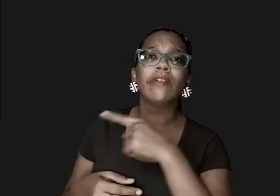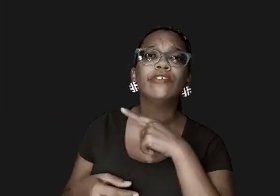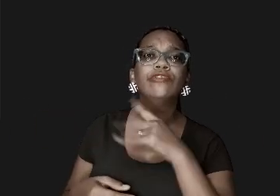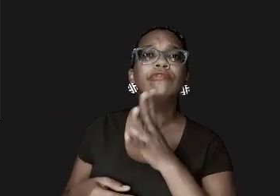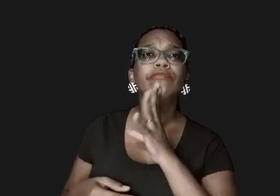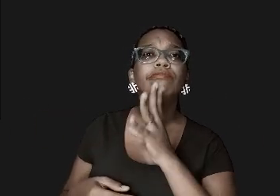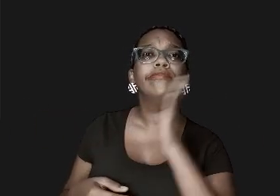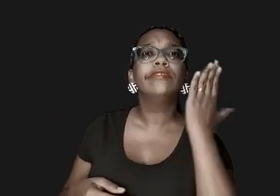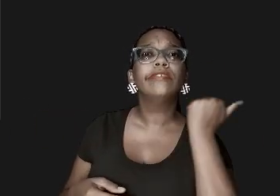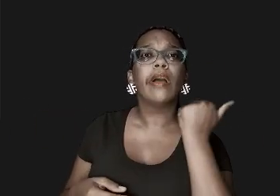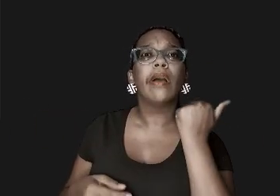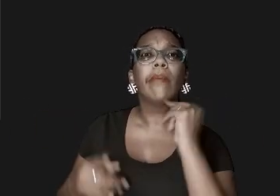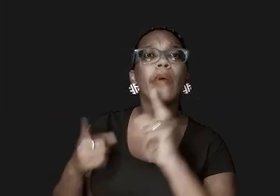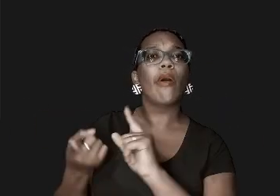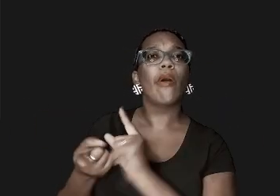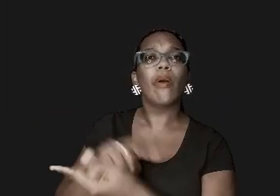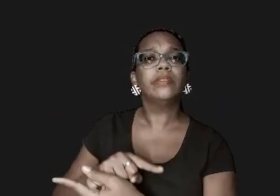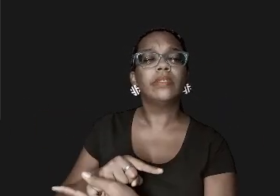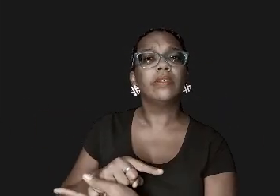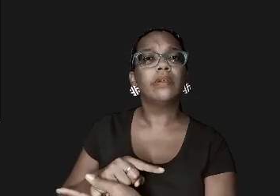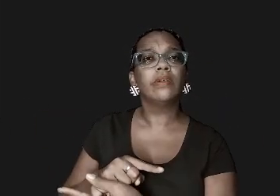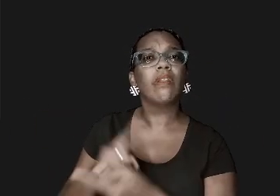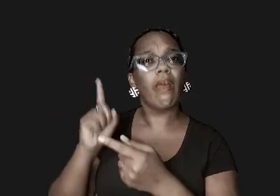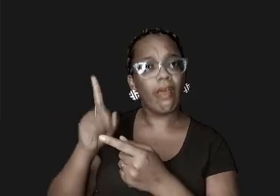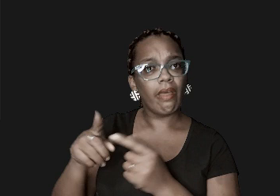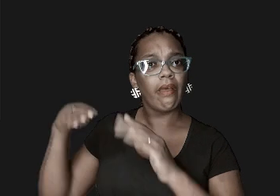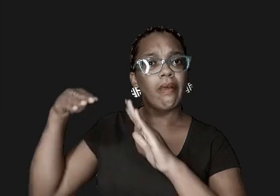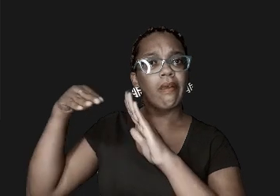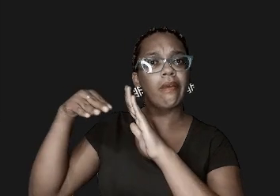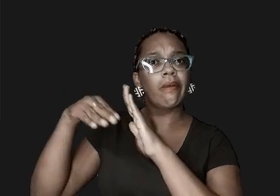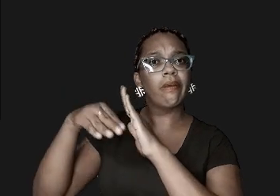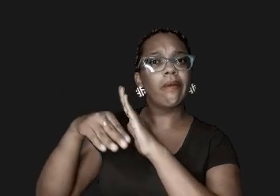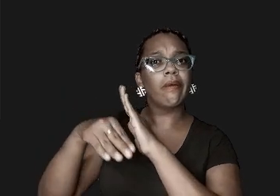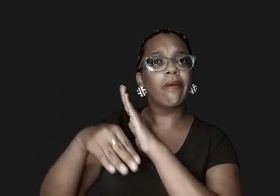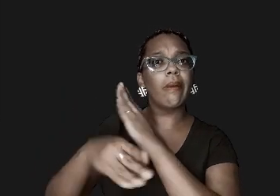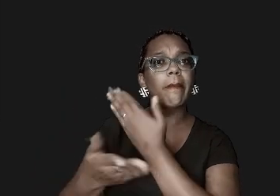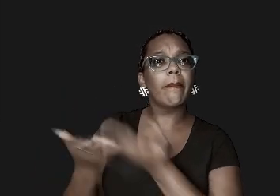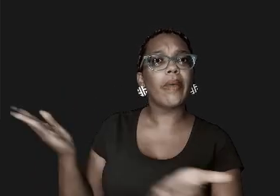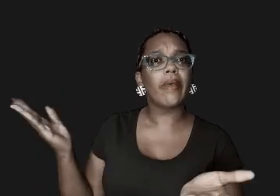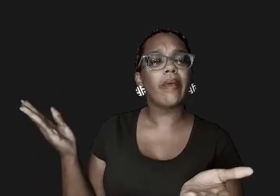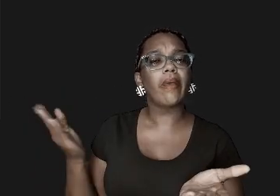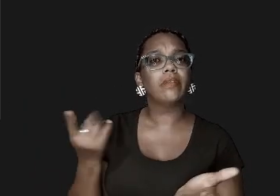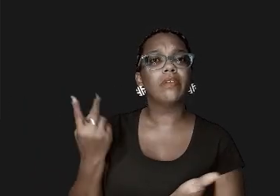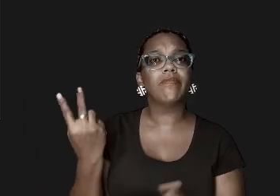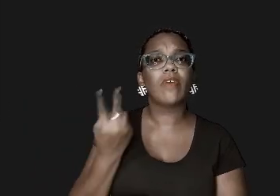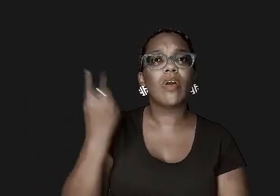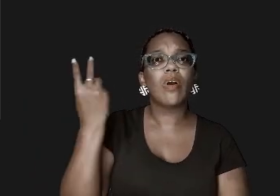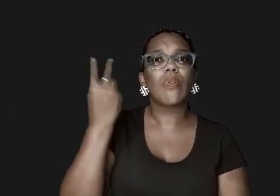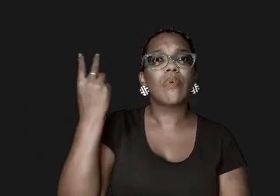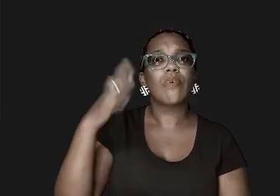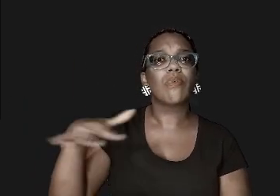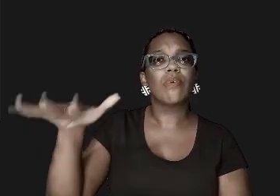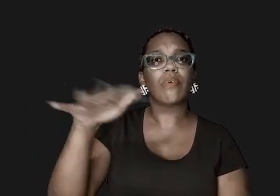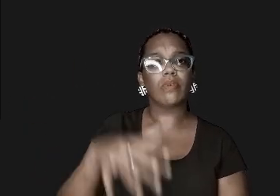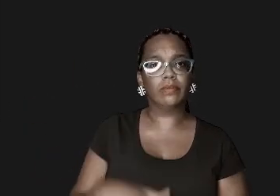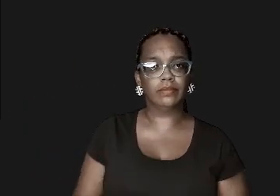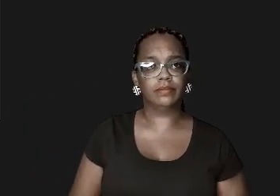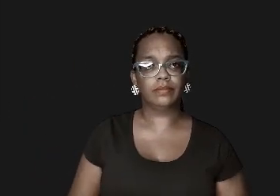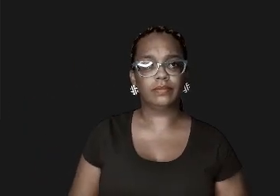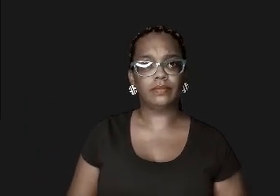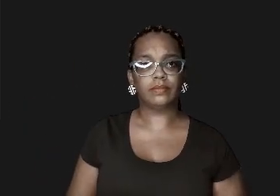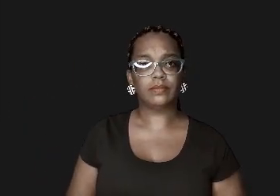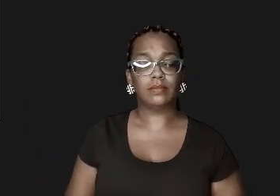se manteria ou até cresceria com novos projetos ao mesmo tempo que ele já tinha conhecimento de que é o contrário